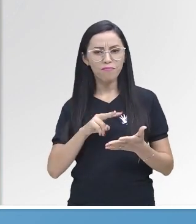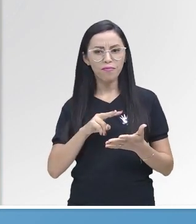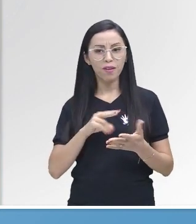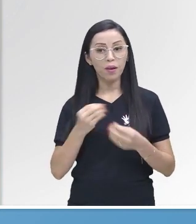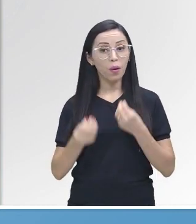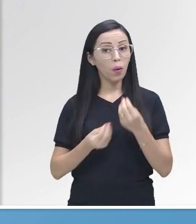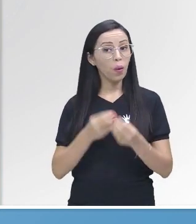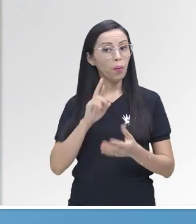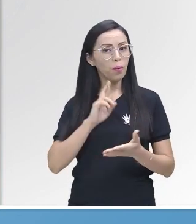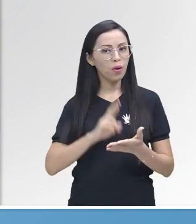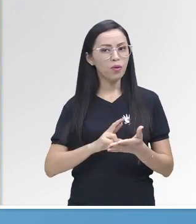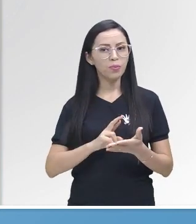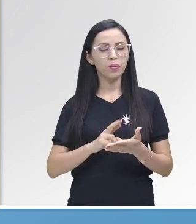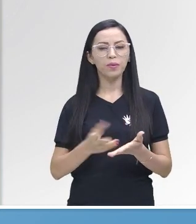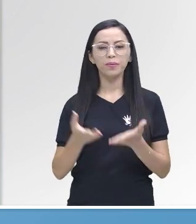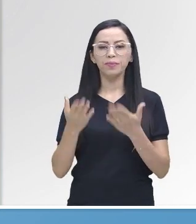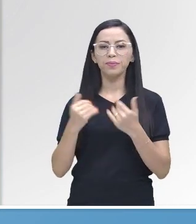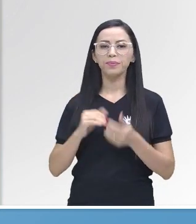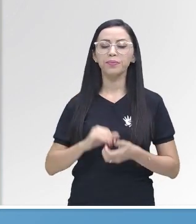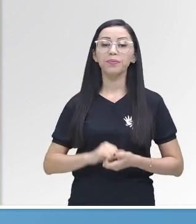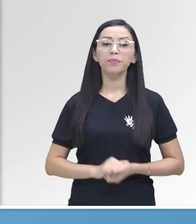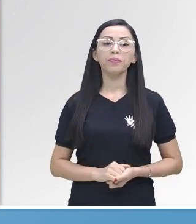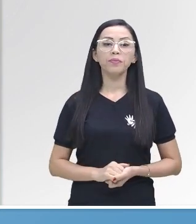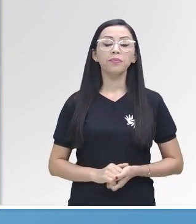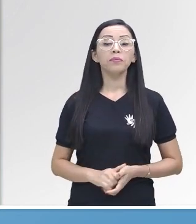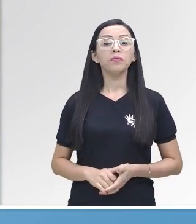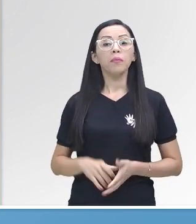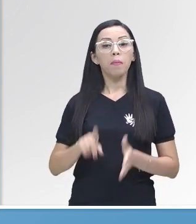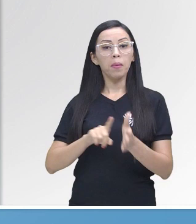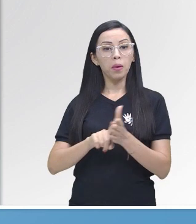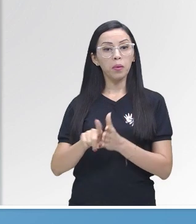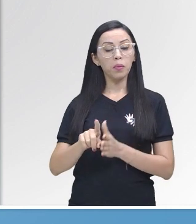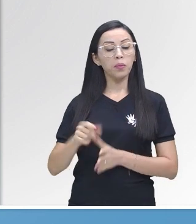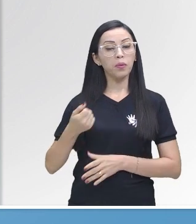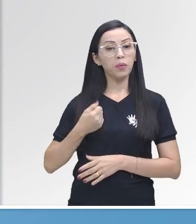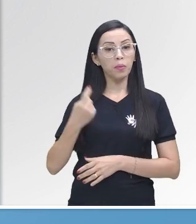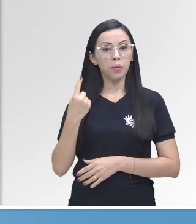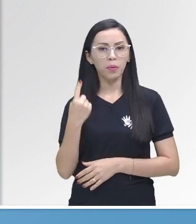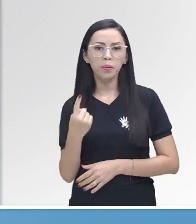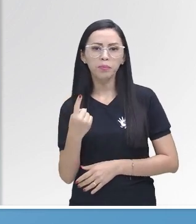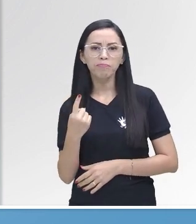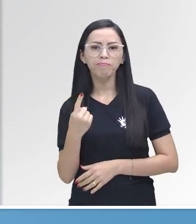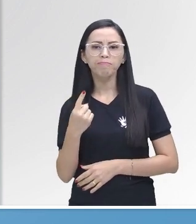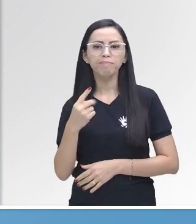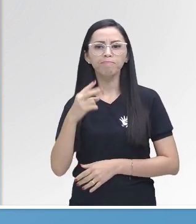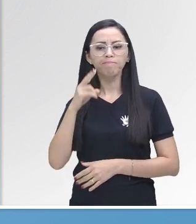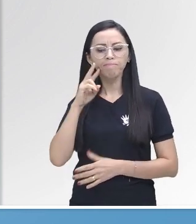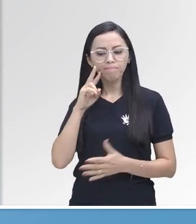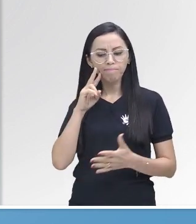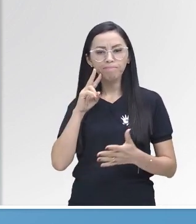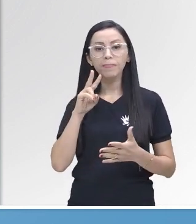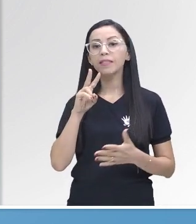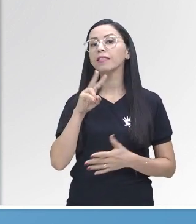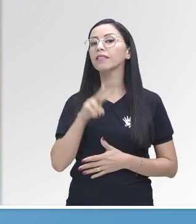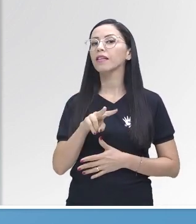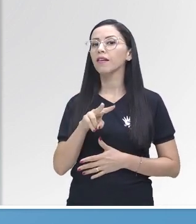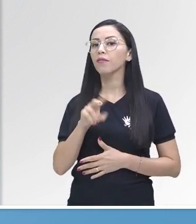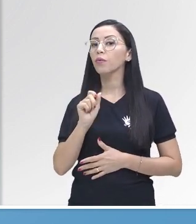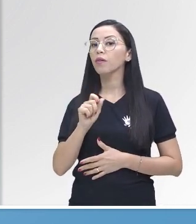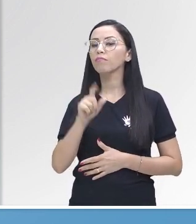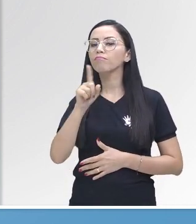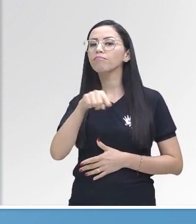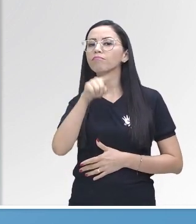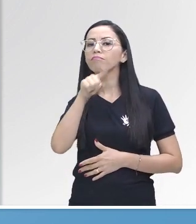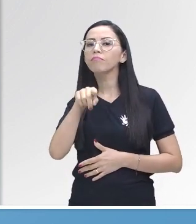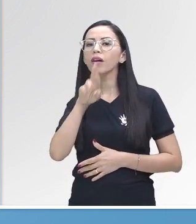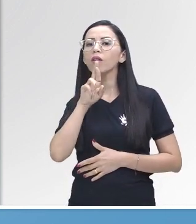sua resposta? Então vem comigo. Observe e marque a resposta certa aqui na atividade 1.